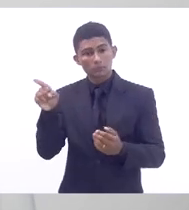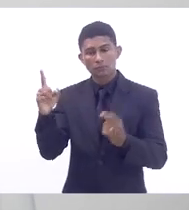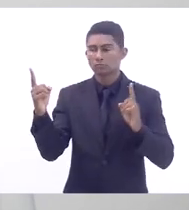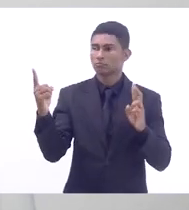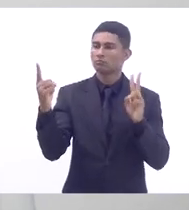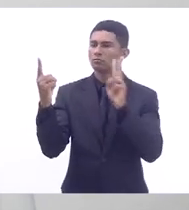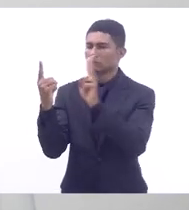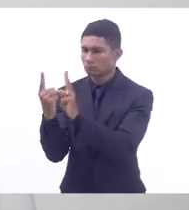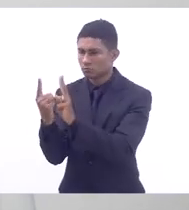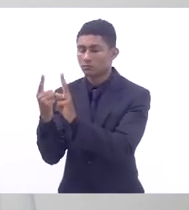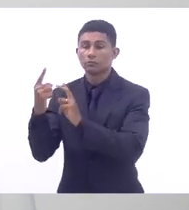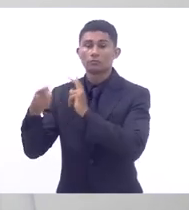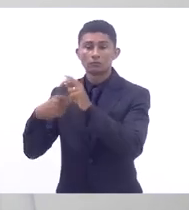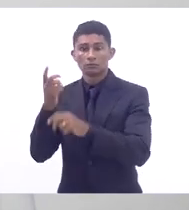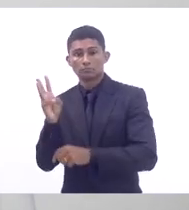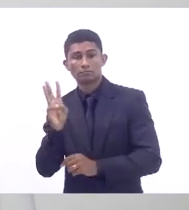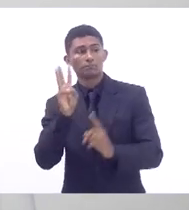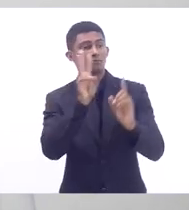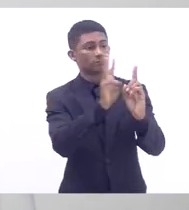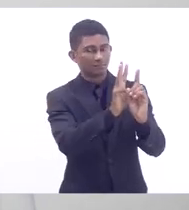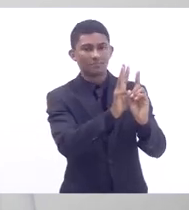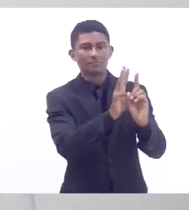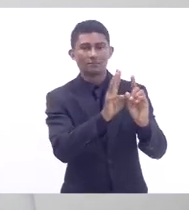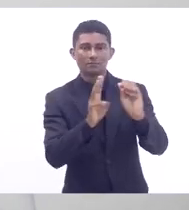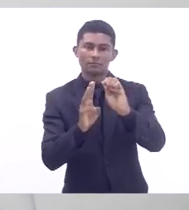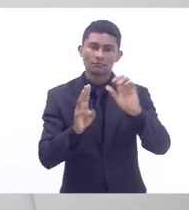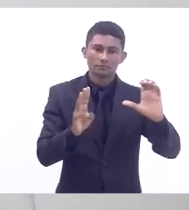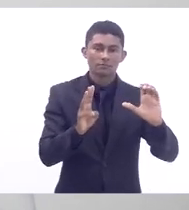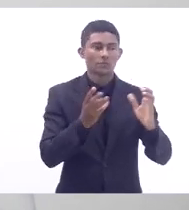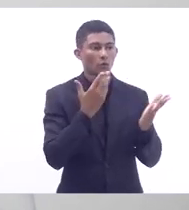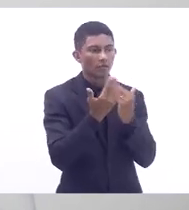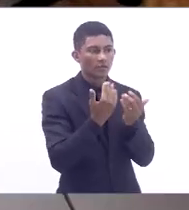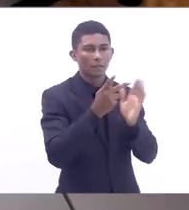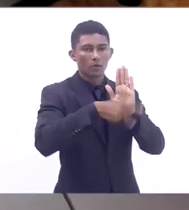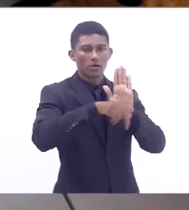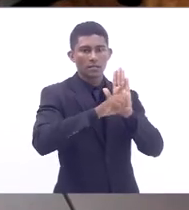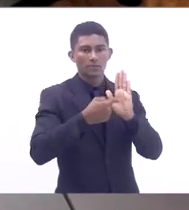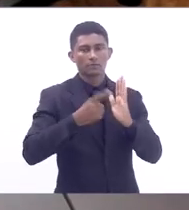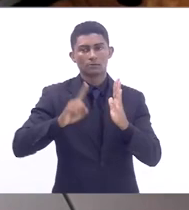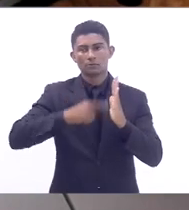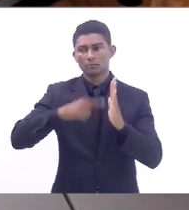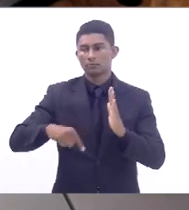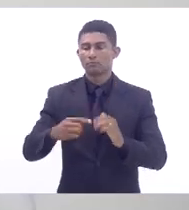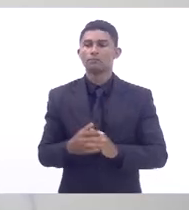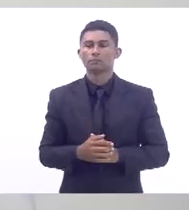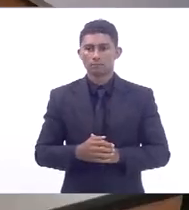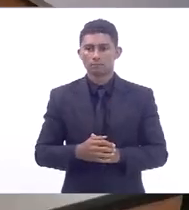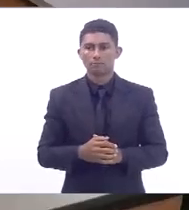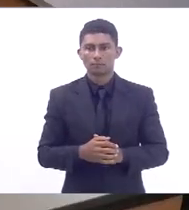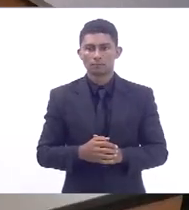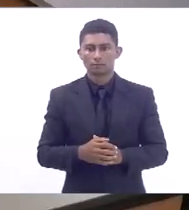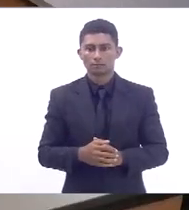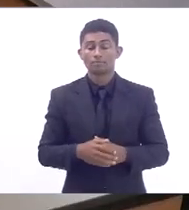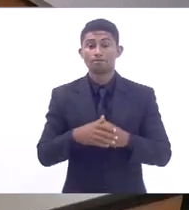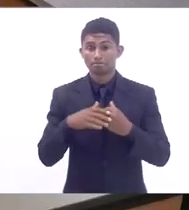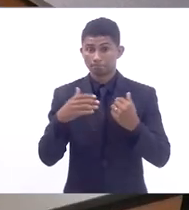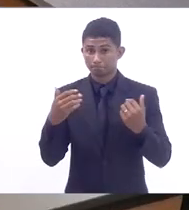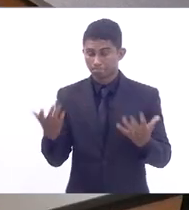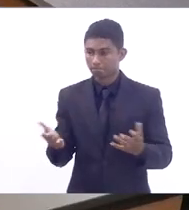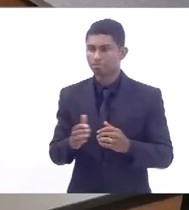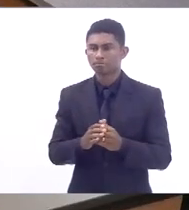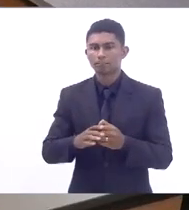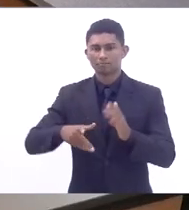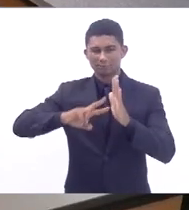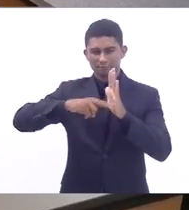e começaremos com André sobre o encerramento apresentação projeto parece que ser o melhor encaminhamento aí até para que não houvesse dúvidas não